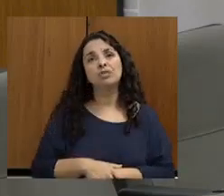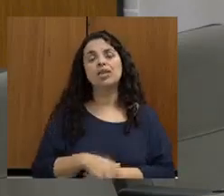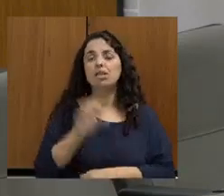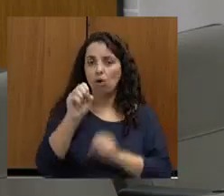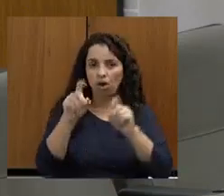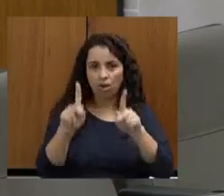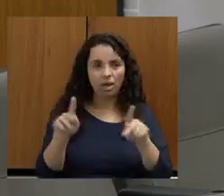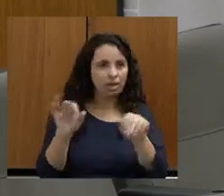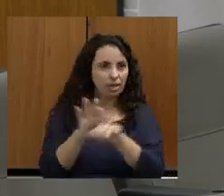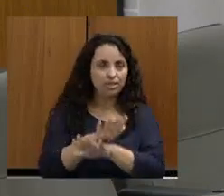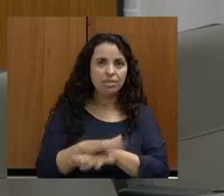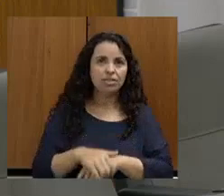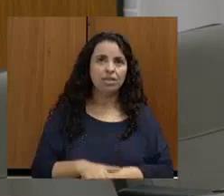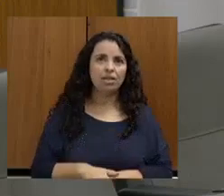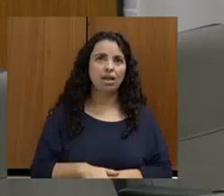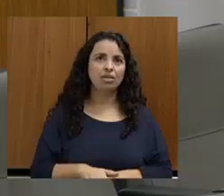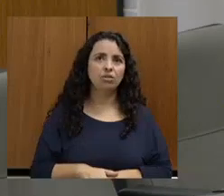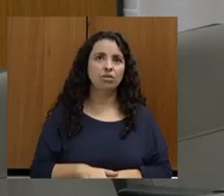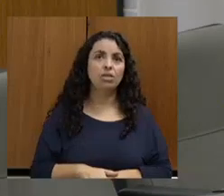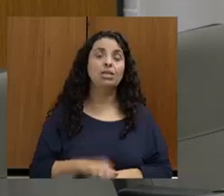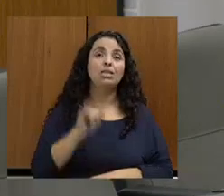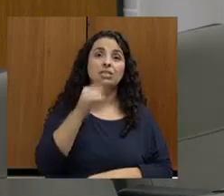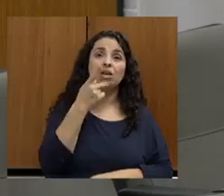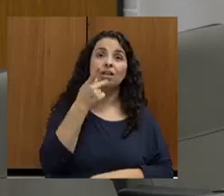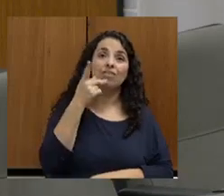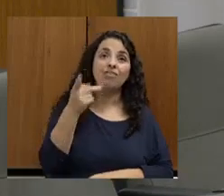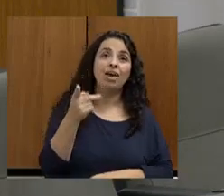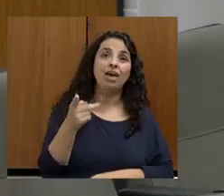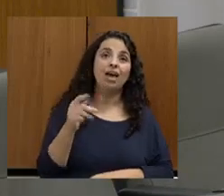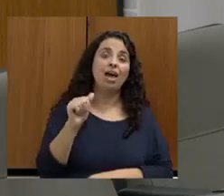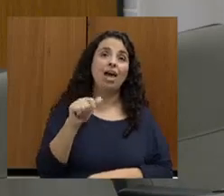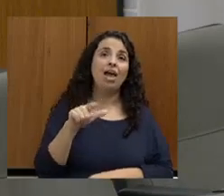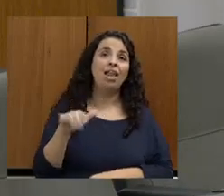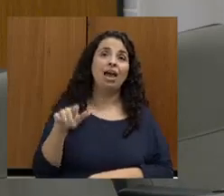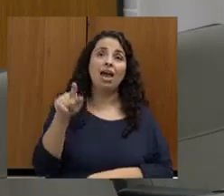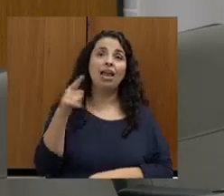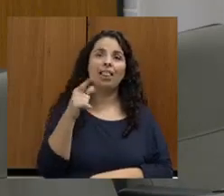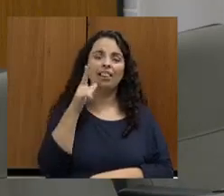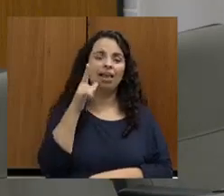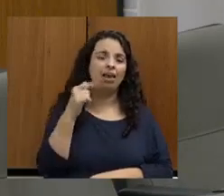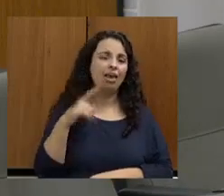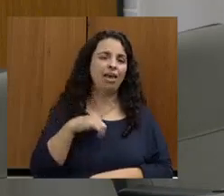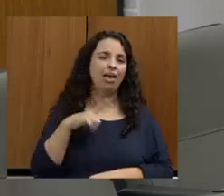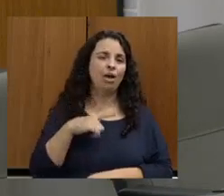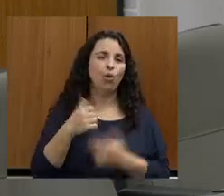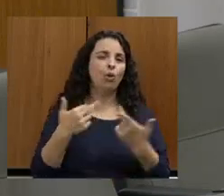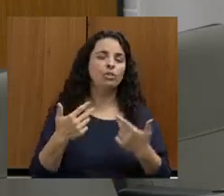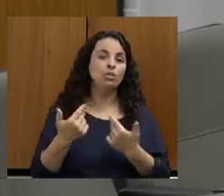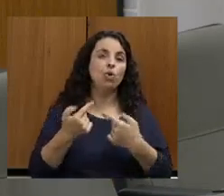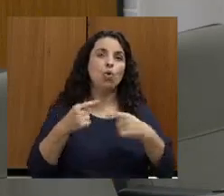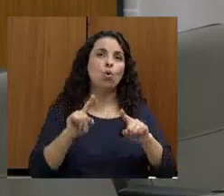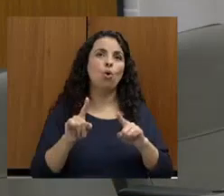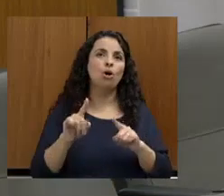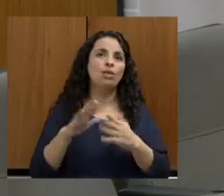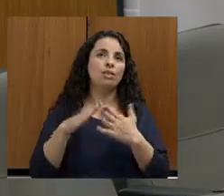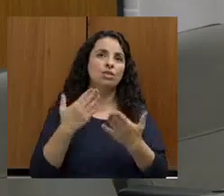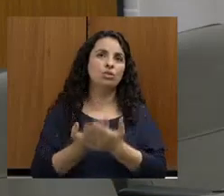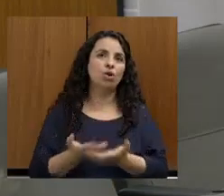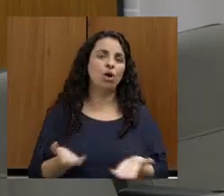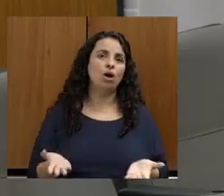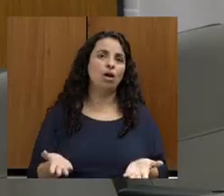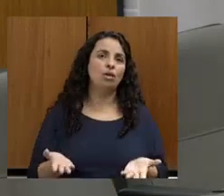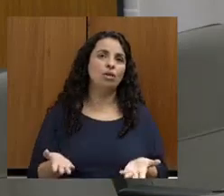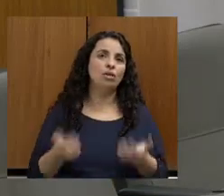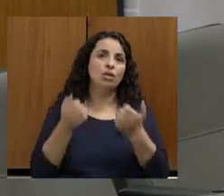Ok? Porque, senão vai alegar. Ela tem casa, ela tem coisas contra a escola. Então, se eu não esclarecer isso,